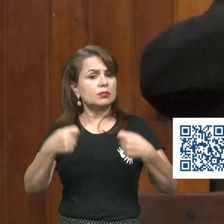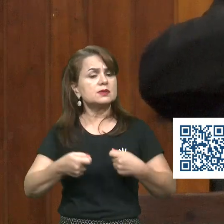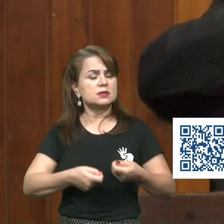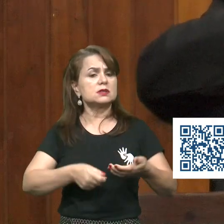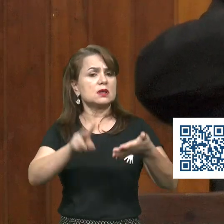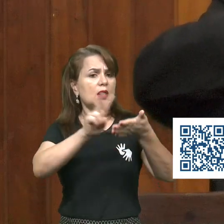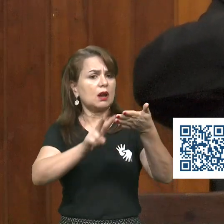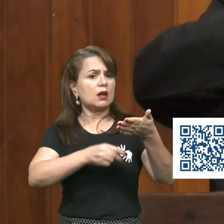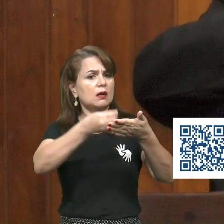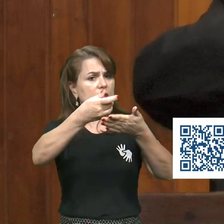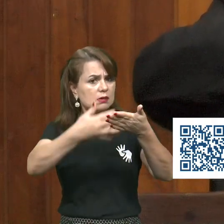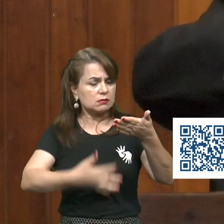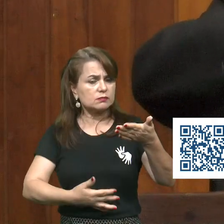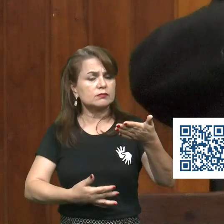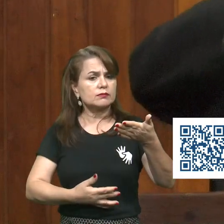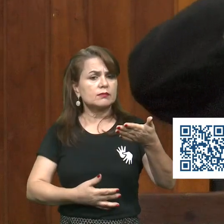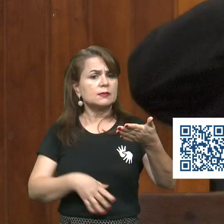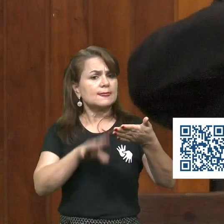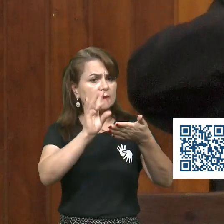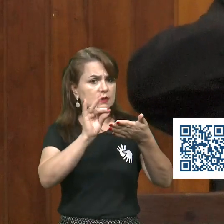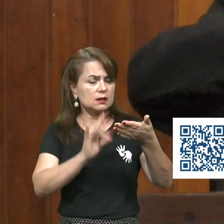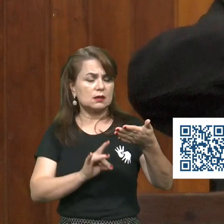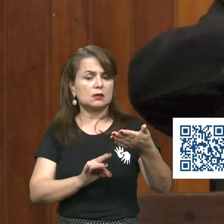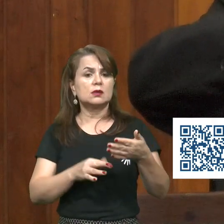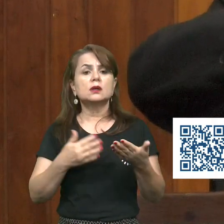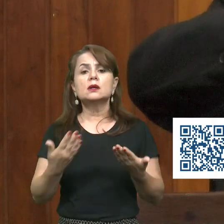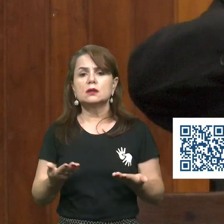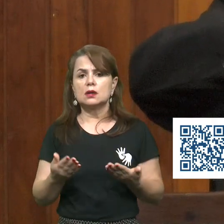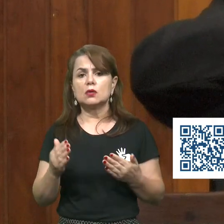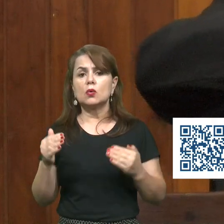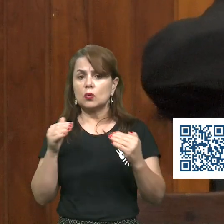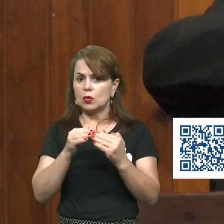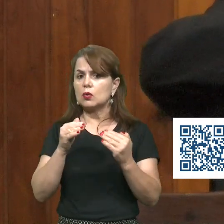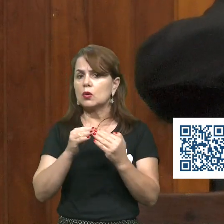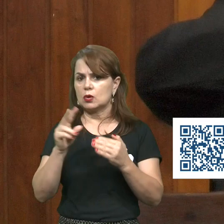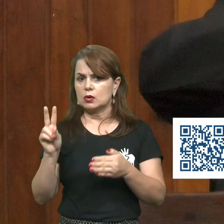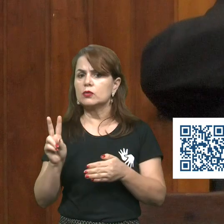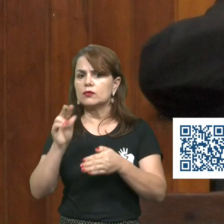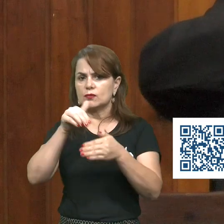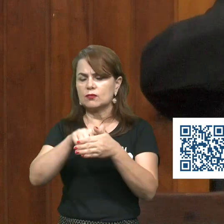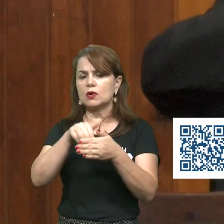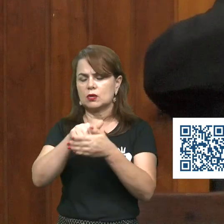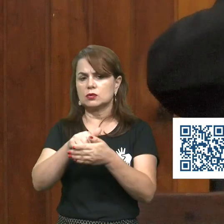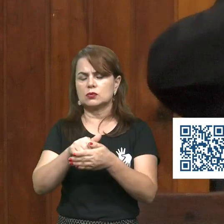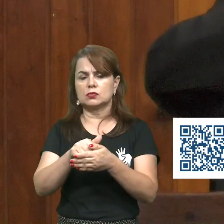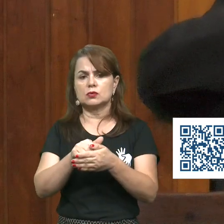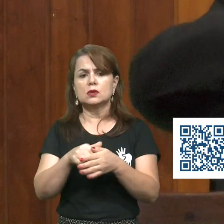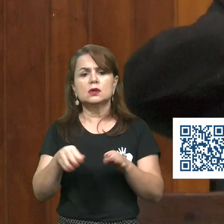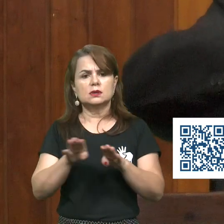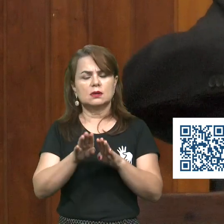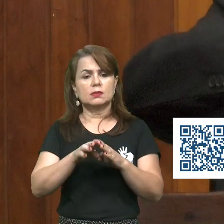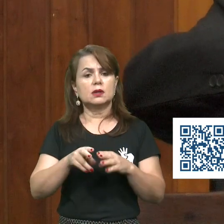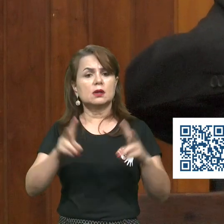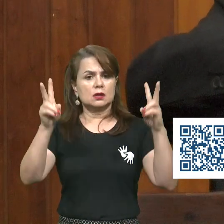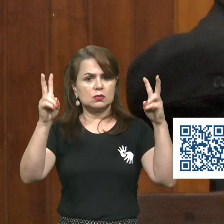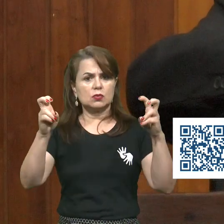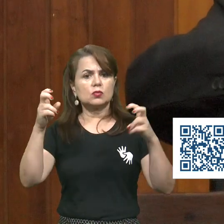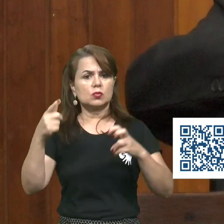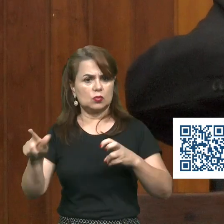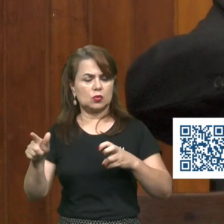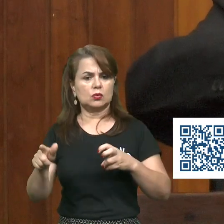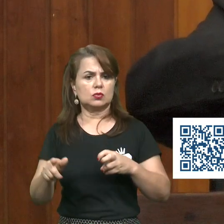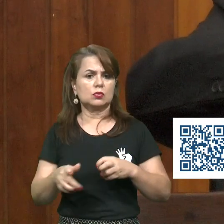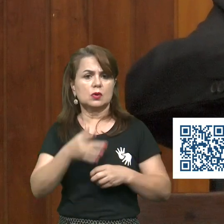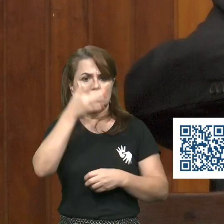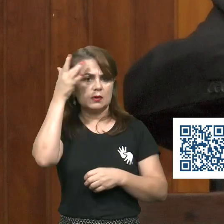Voto favoravelmente a Vossa Excelência e estendo um pouco a questão para outras atividades que também estão passando